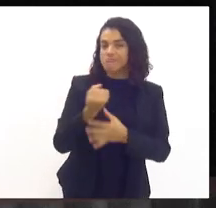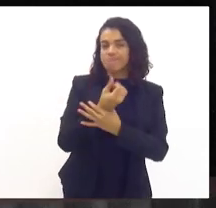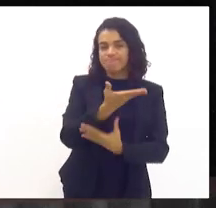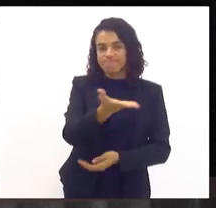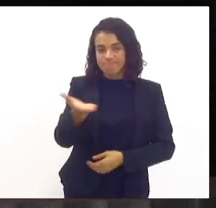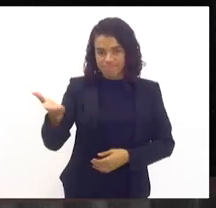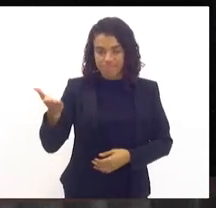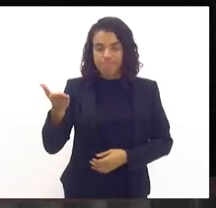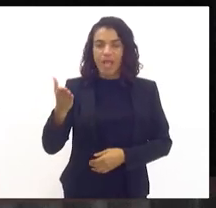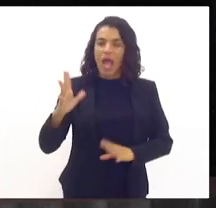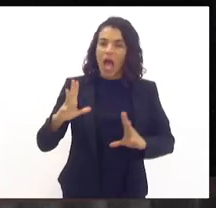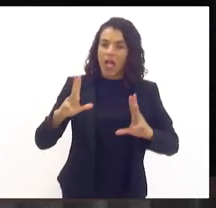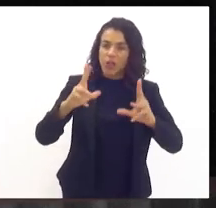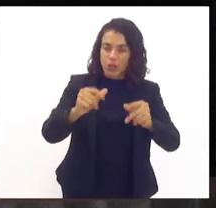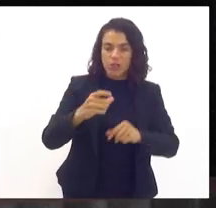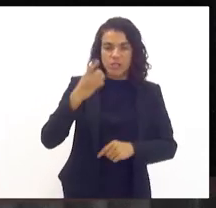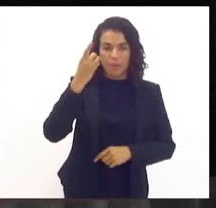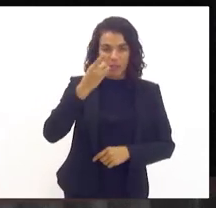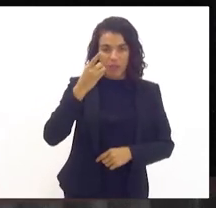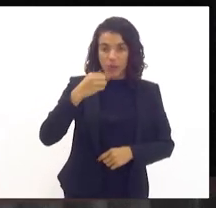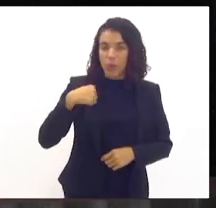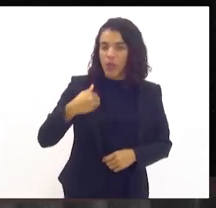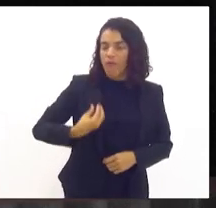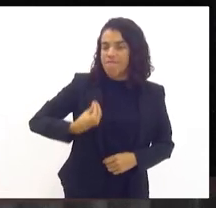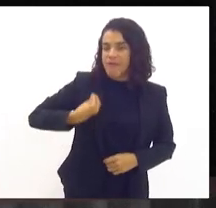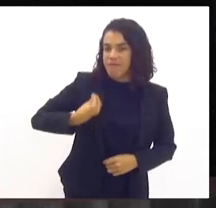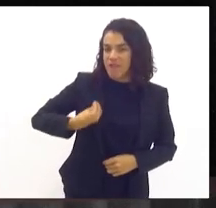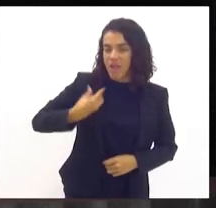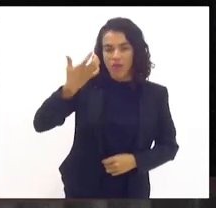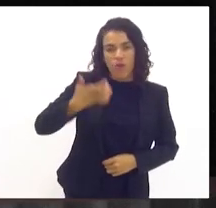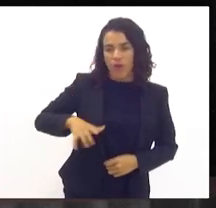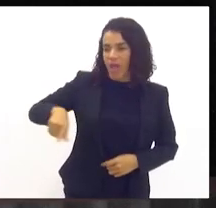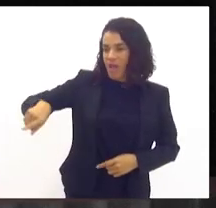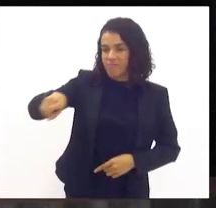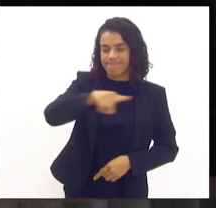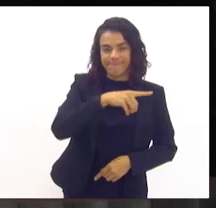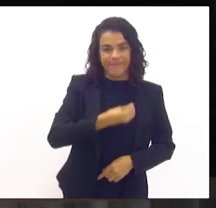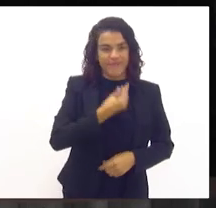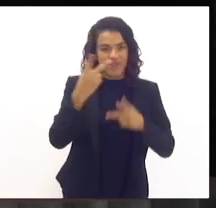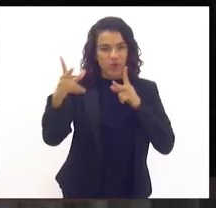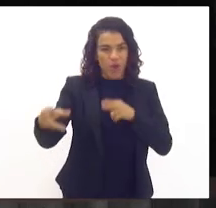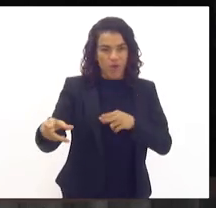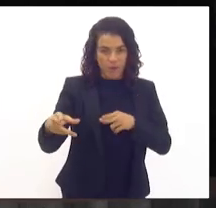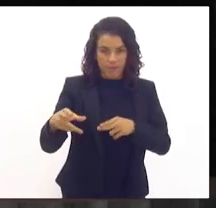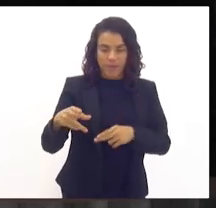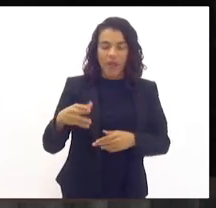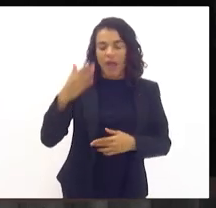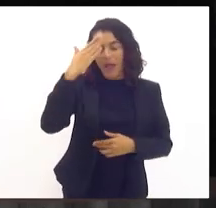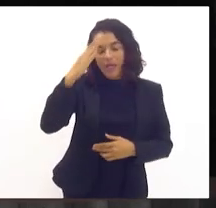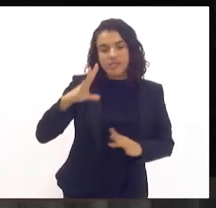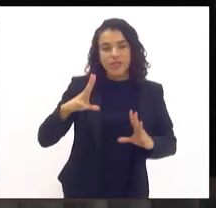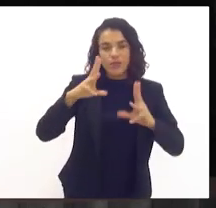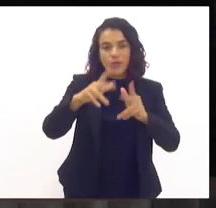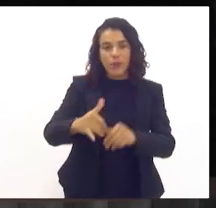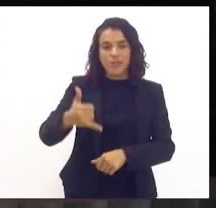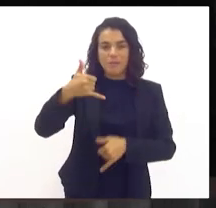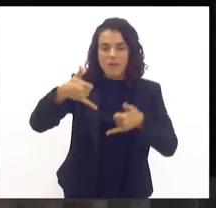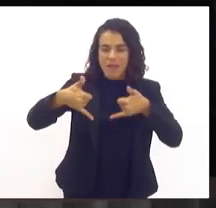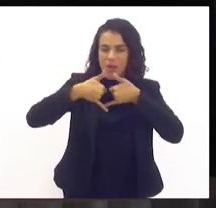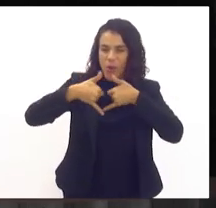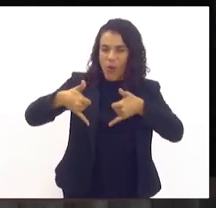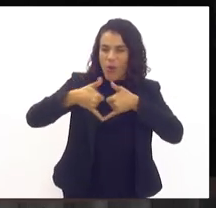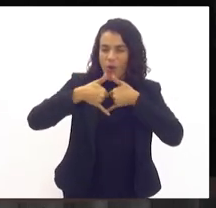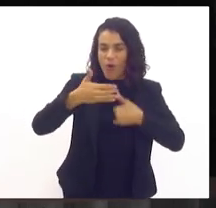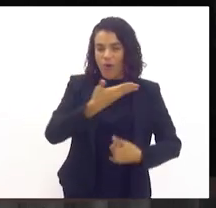vocês, a todos os deputados, que eu passei, eu não desejo para ninguém. Agradecer a todos que me ligaram, né, o governador que me